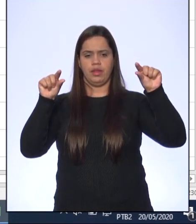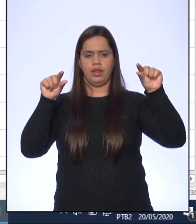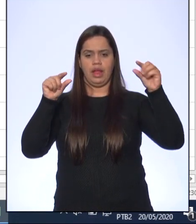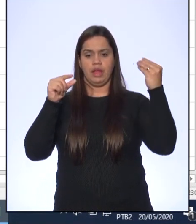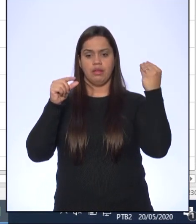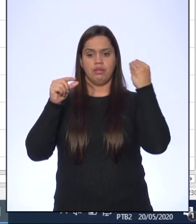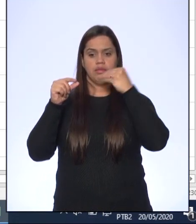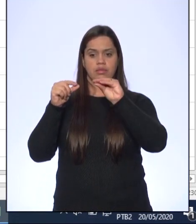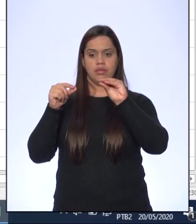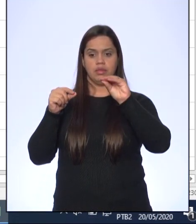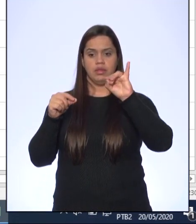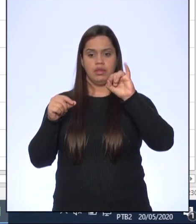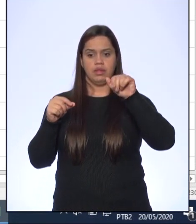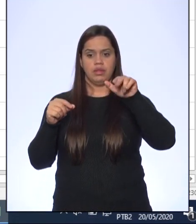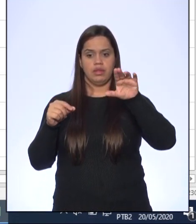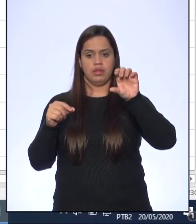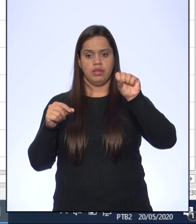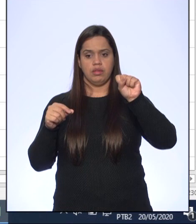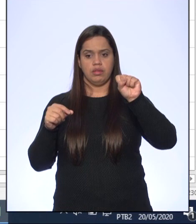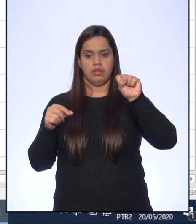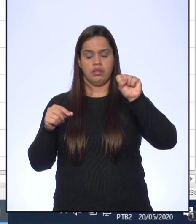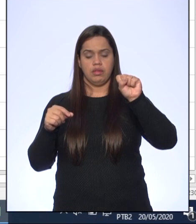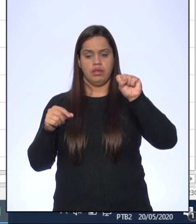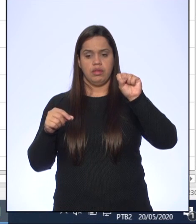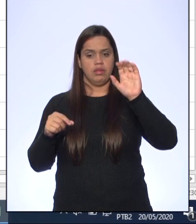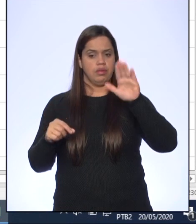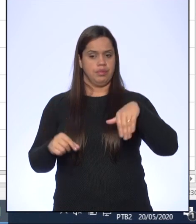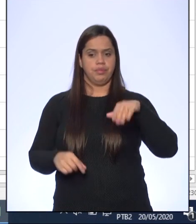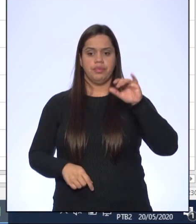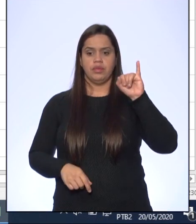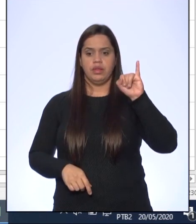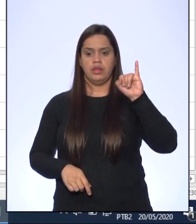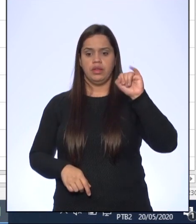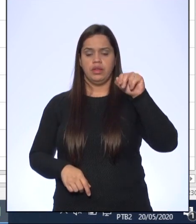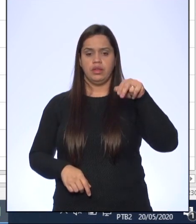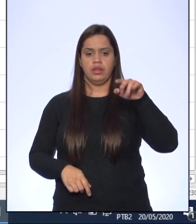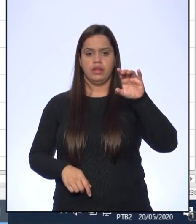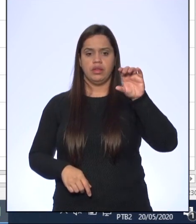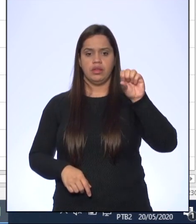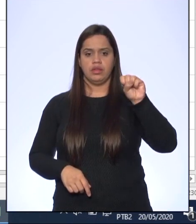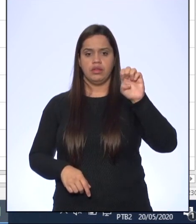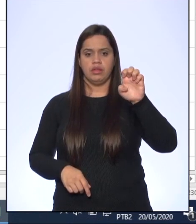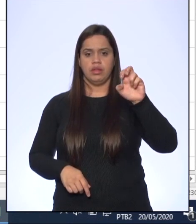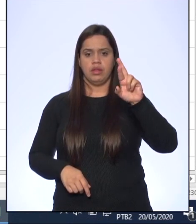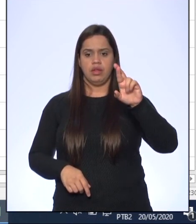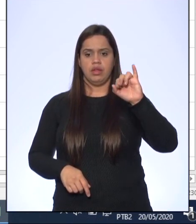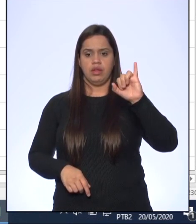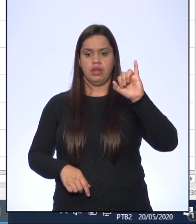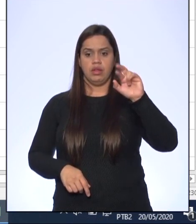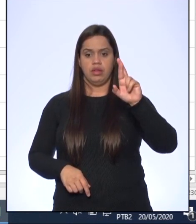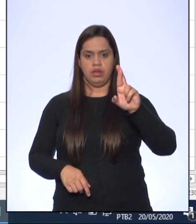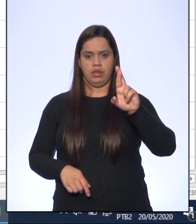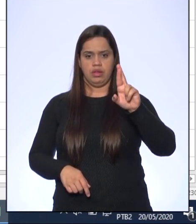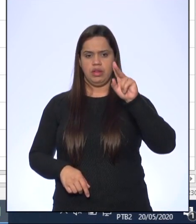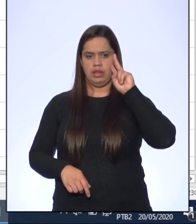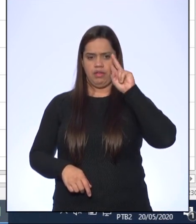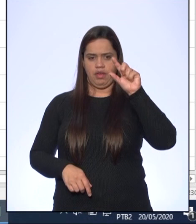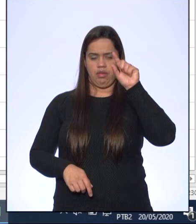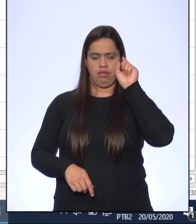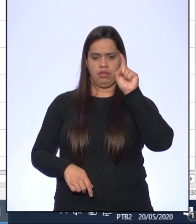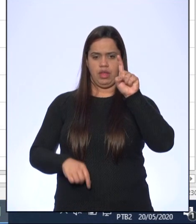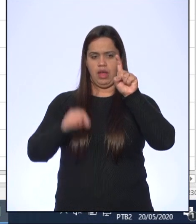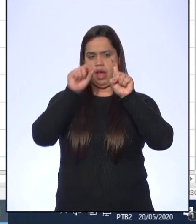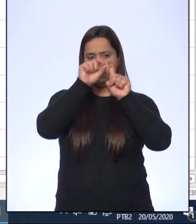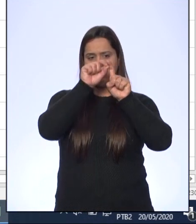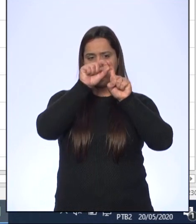No inserir, a gente vai. Olha quanto gráfico eu tenho aqui. Ó. Tenho vários tipos de gráfico. Eu fiz o de pizza, que é esse